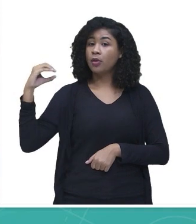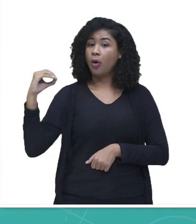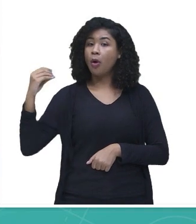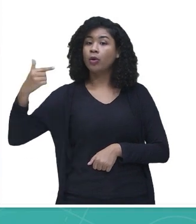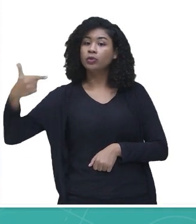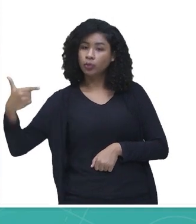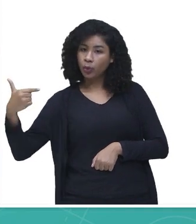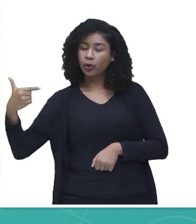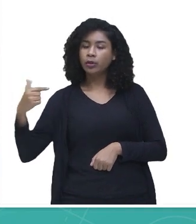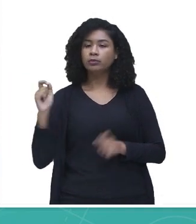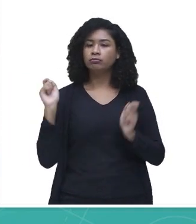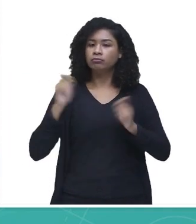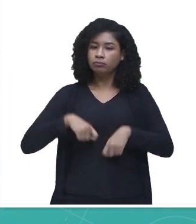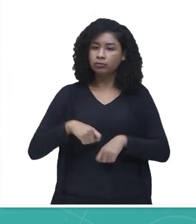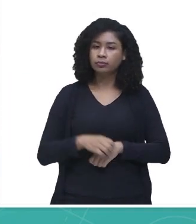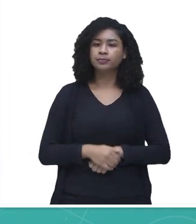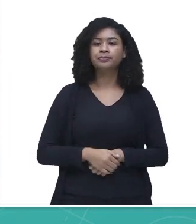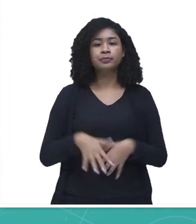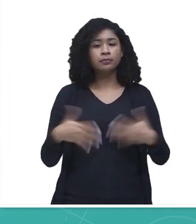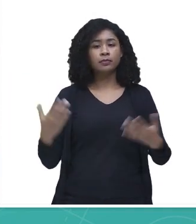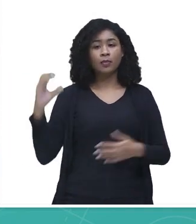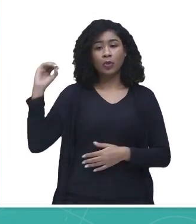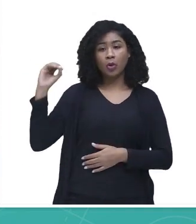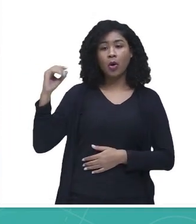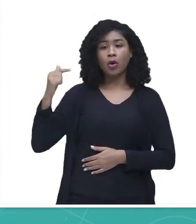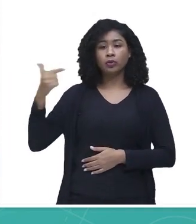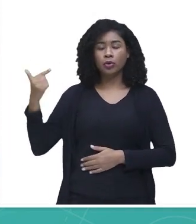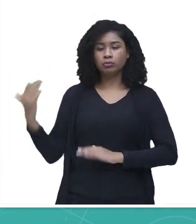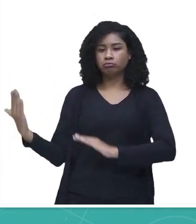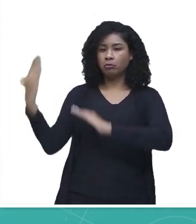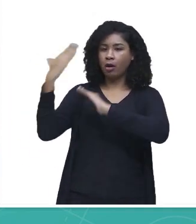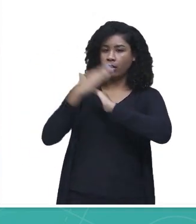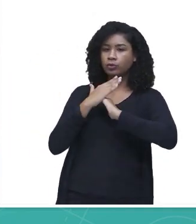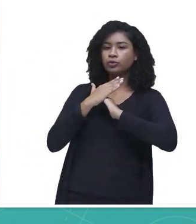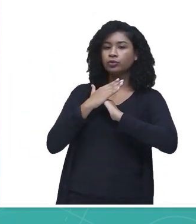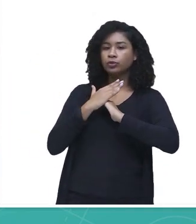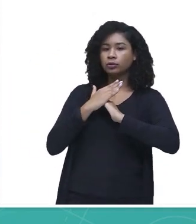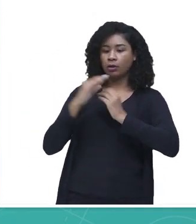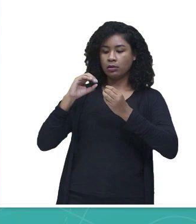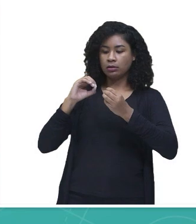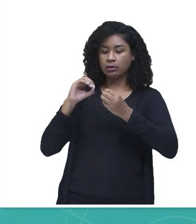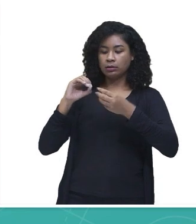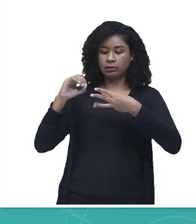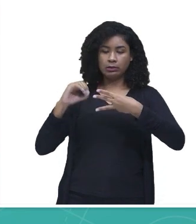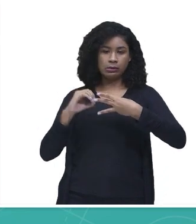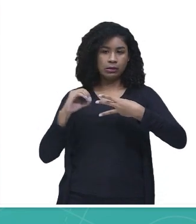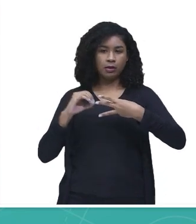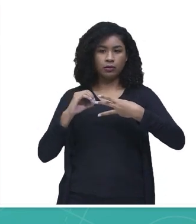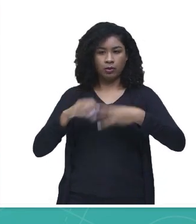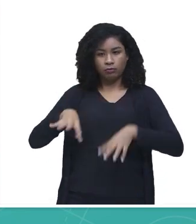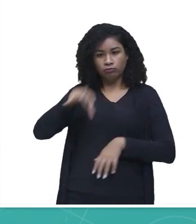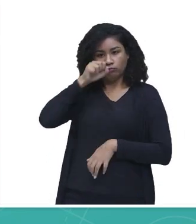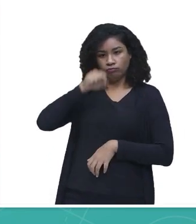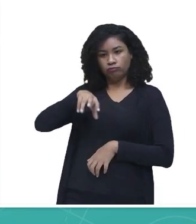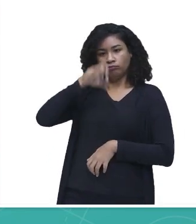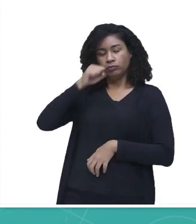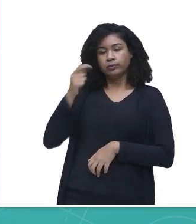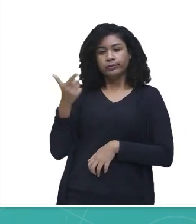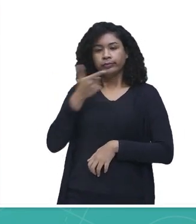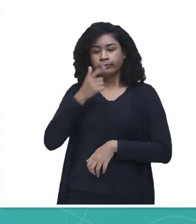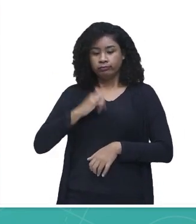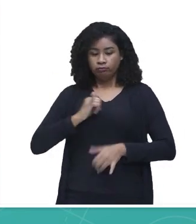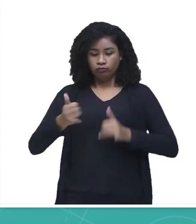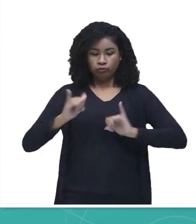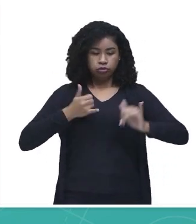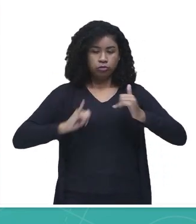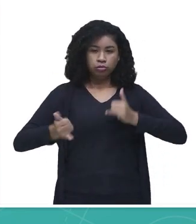pelo corpo é utilizado na respiração celular, ok? E é assim que eu tenho a liberação de energia para eu